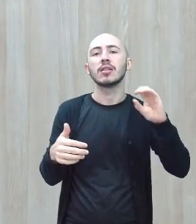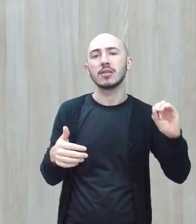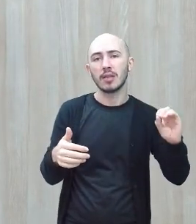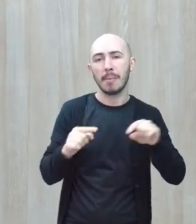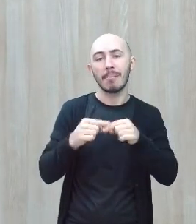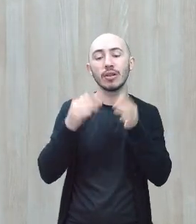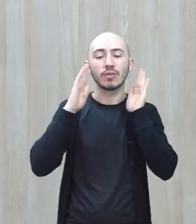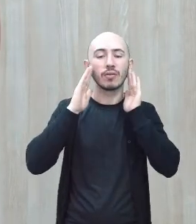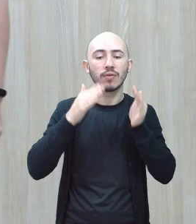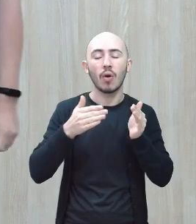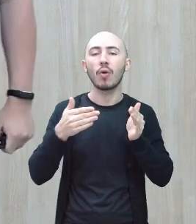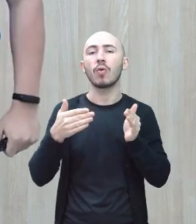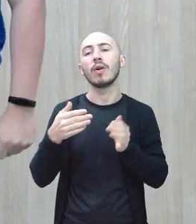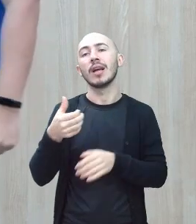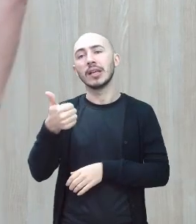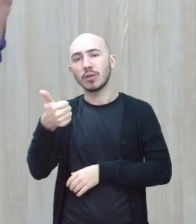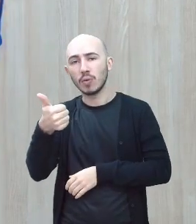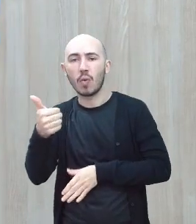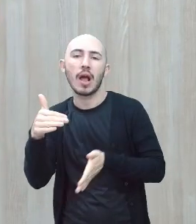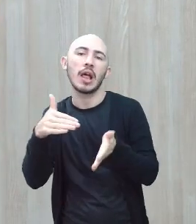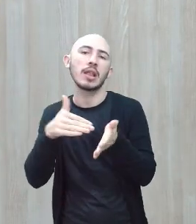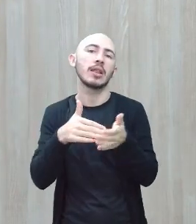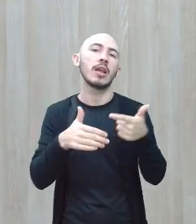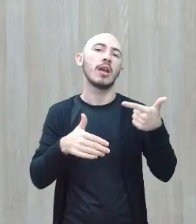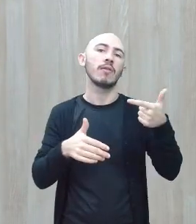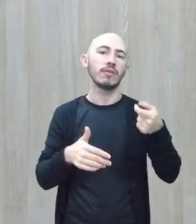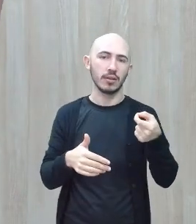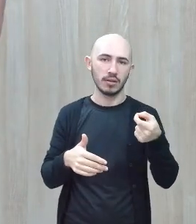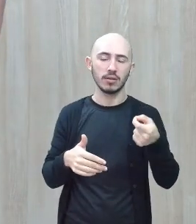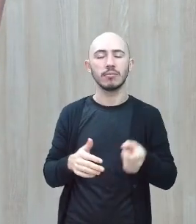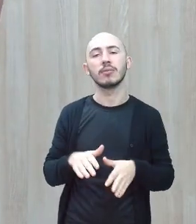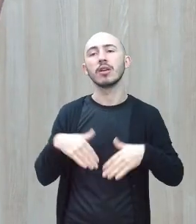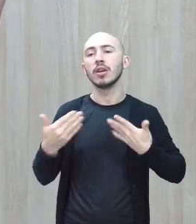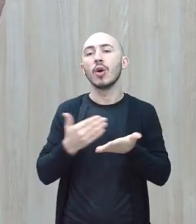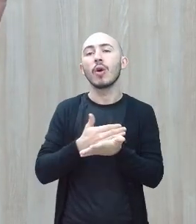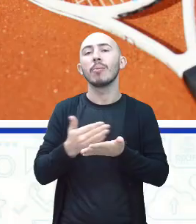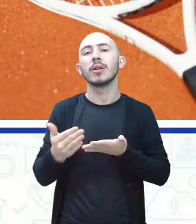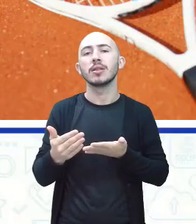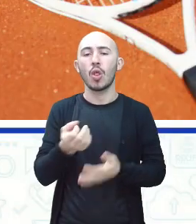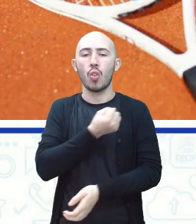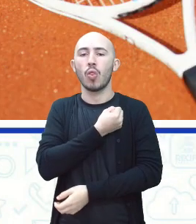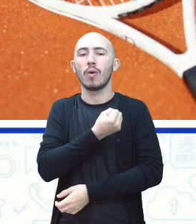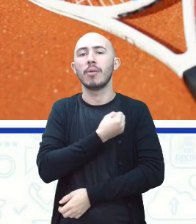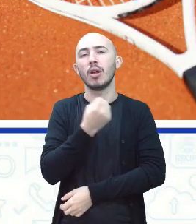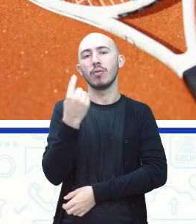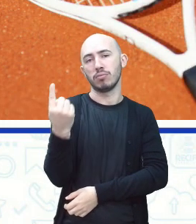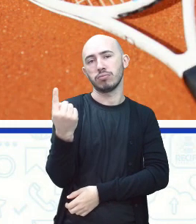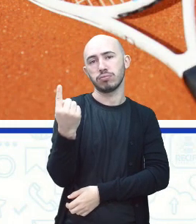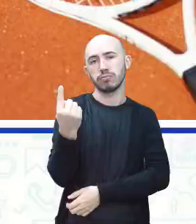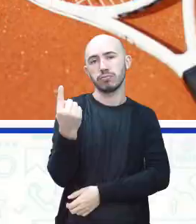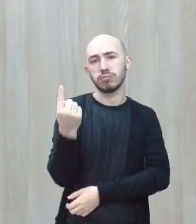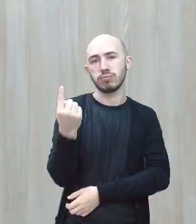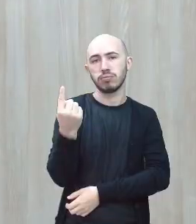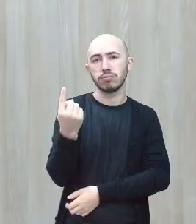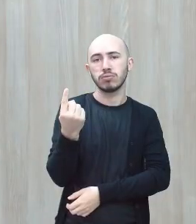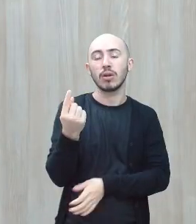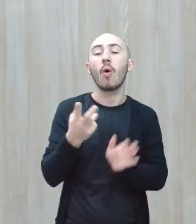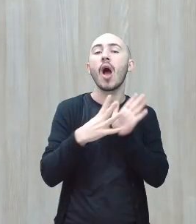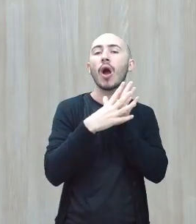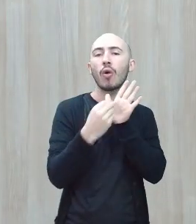certo? Curiosidades sobre os números. O número 1, eu falo aqui, você pronuncia em casa, tá?